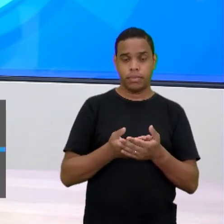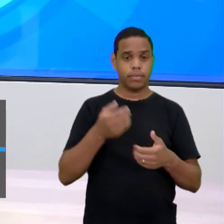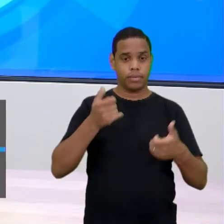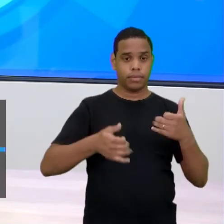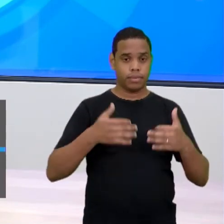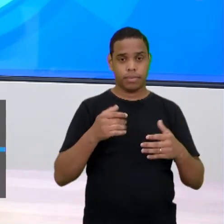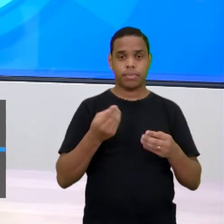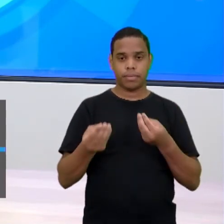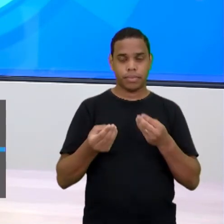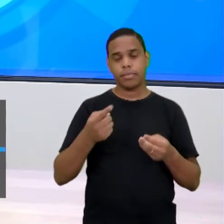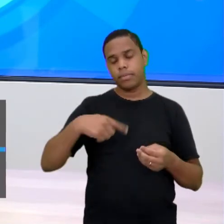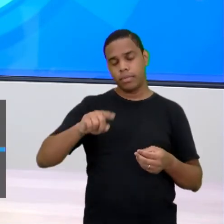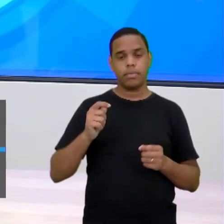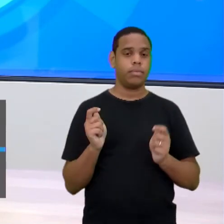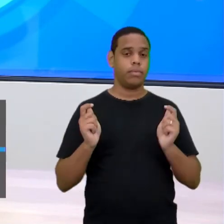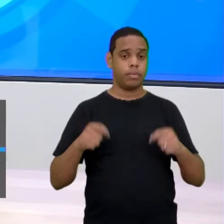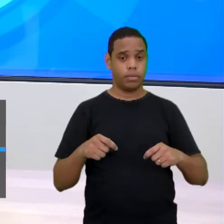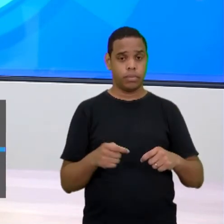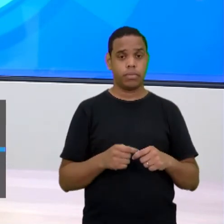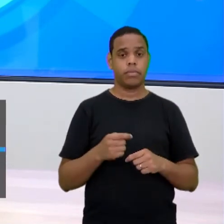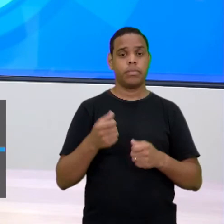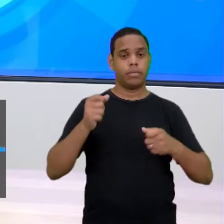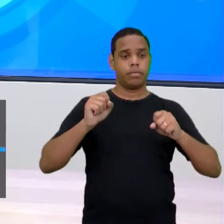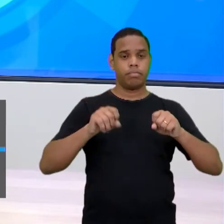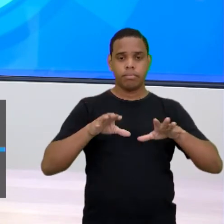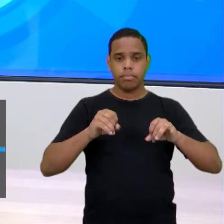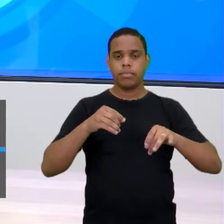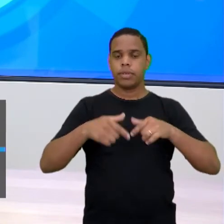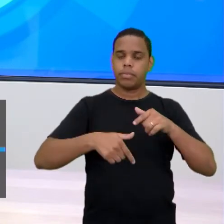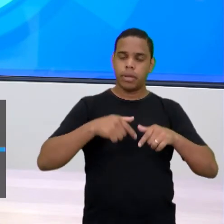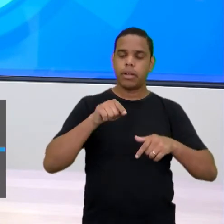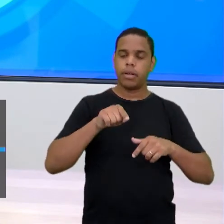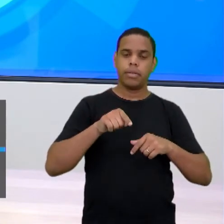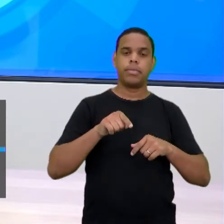sistematização, de como vocês podem trabalhar, né,